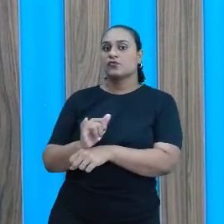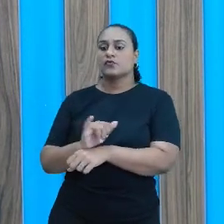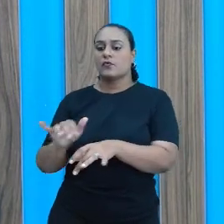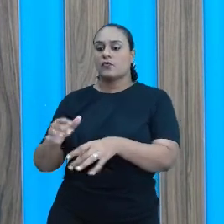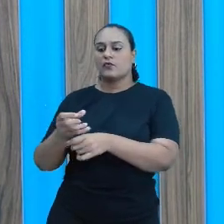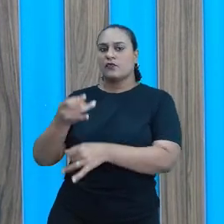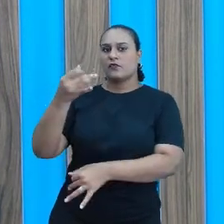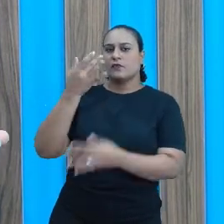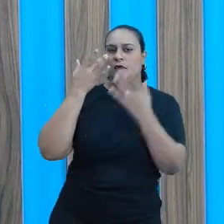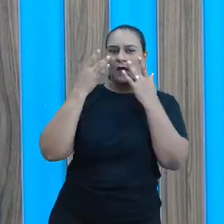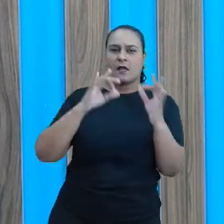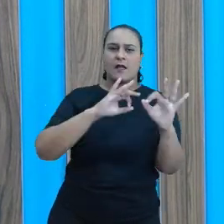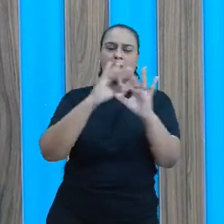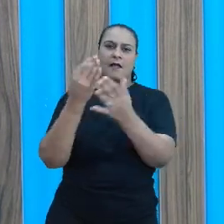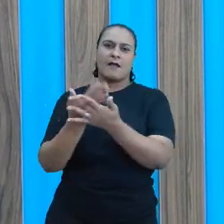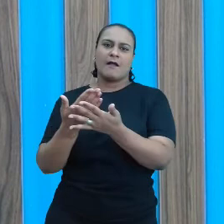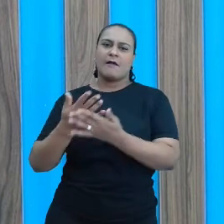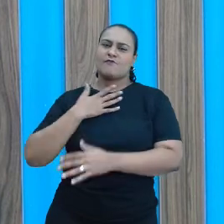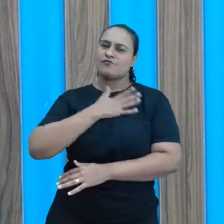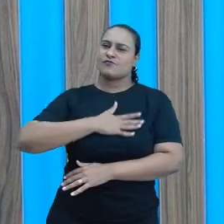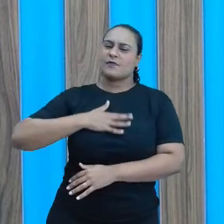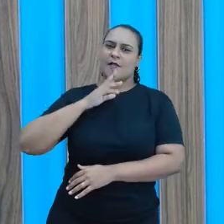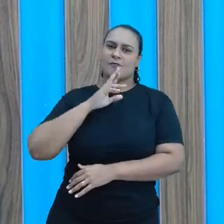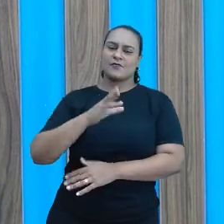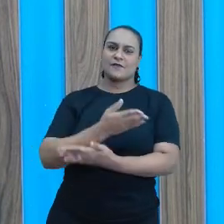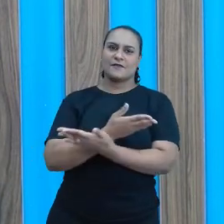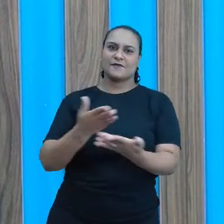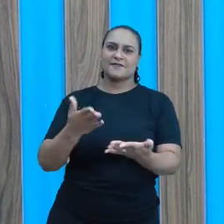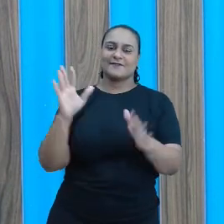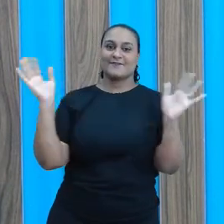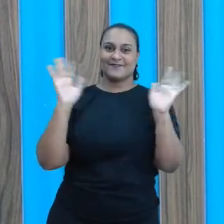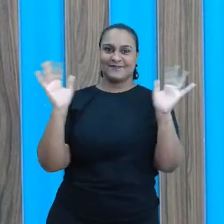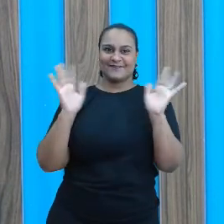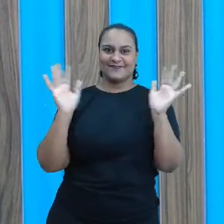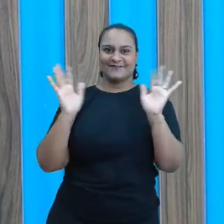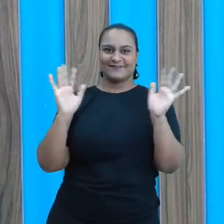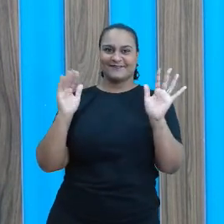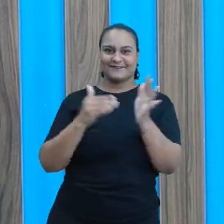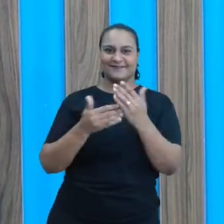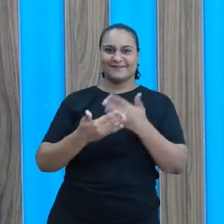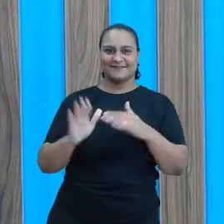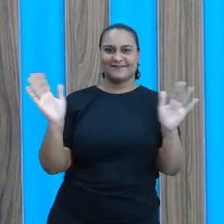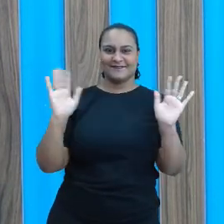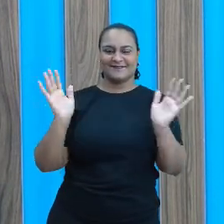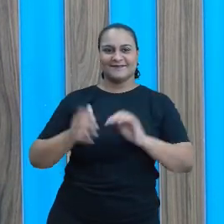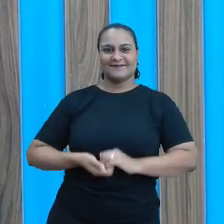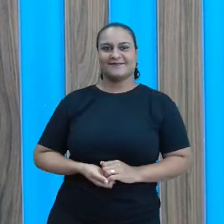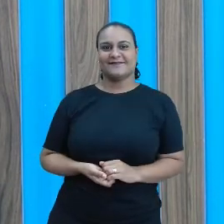assiste às aulas, será um prazer te responder aqui, ok? Tchau, tchau, até a próxima.